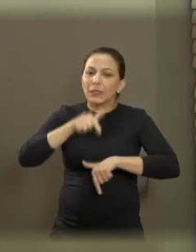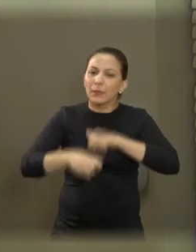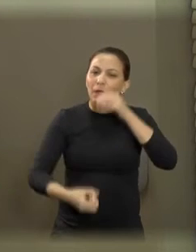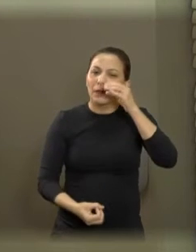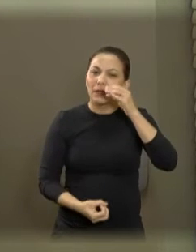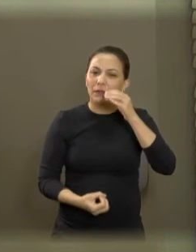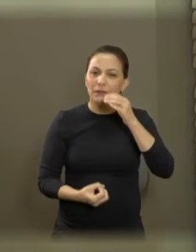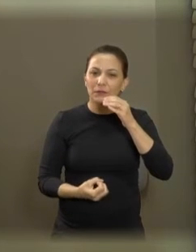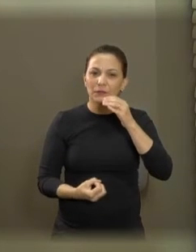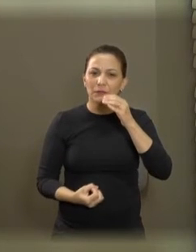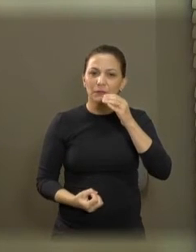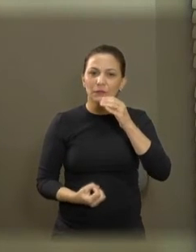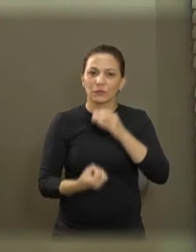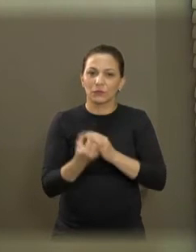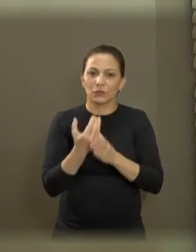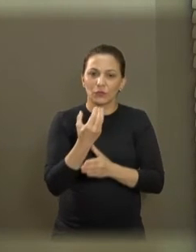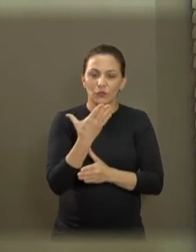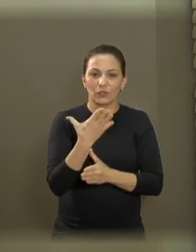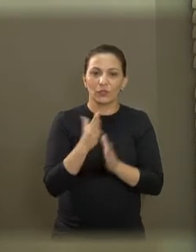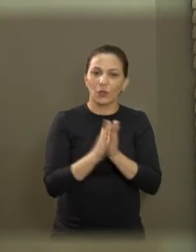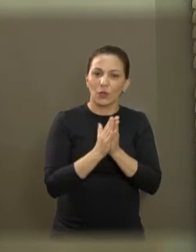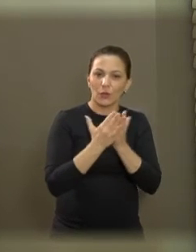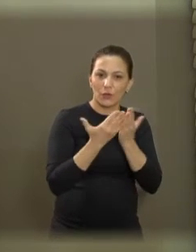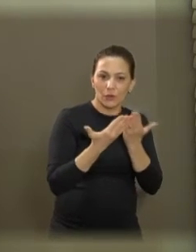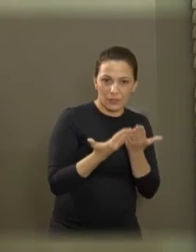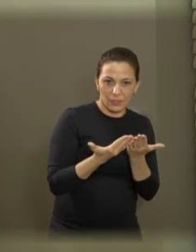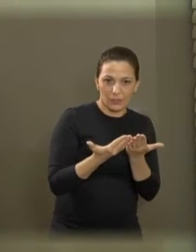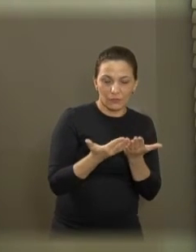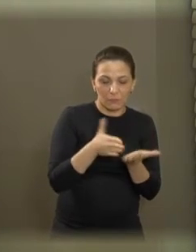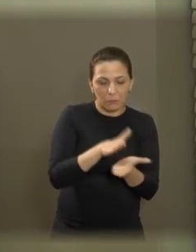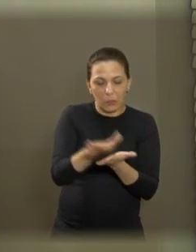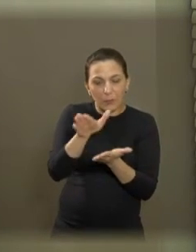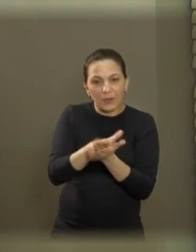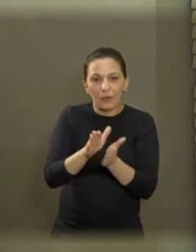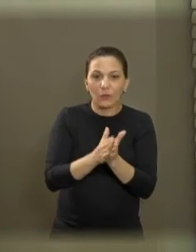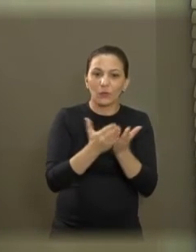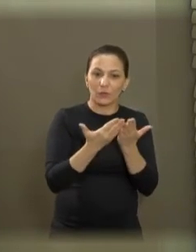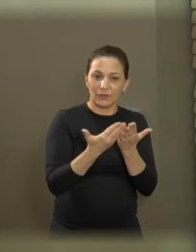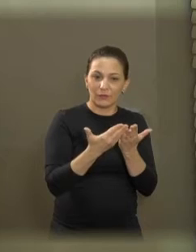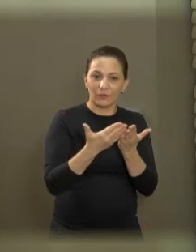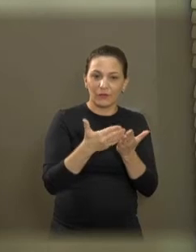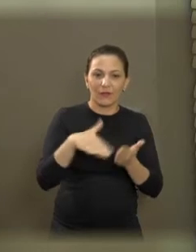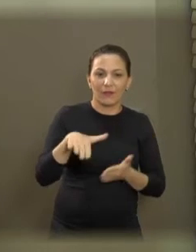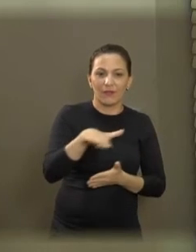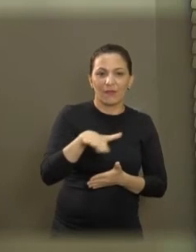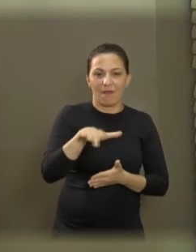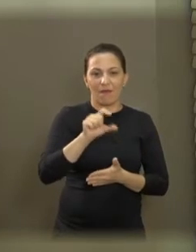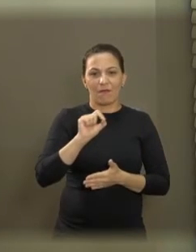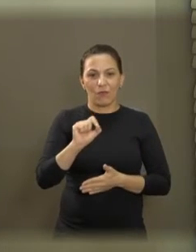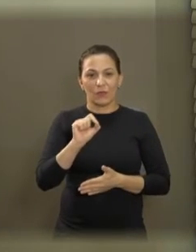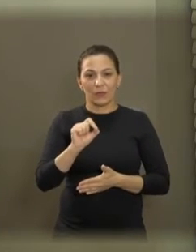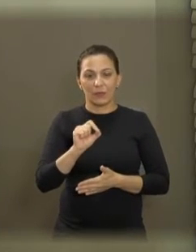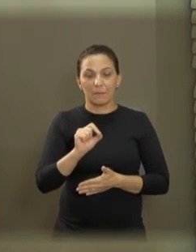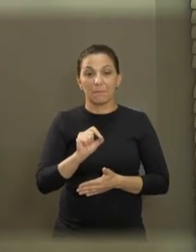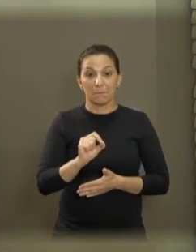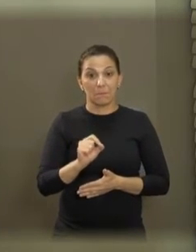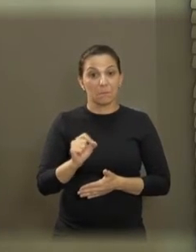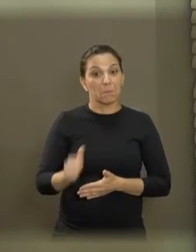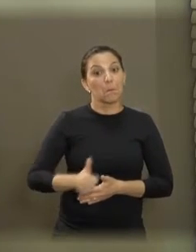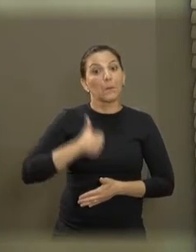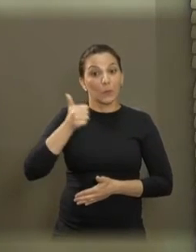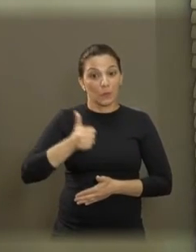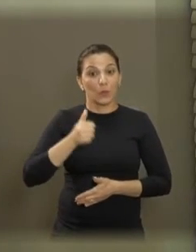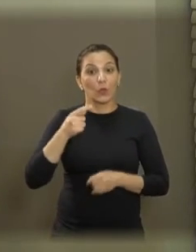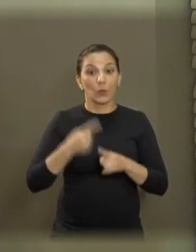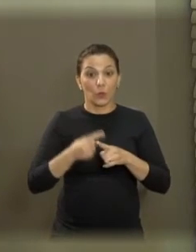o livro de Cosmetologia, Ciência e Técnica, né, como quase que um pioneiro, porque é